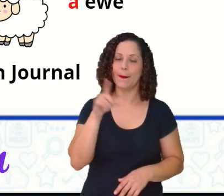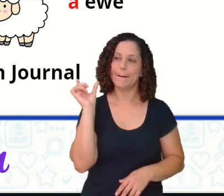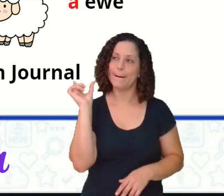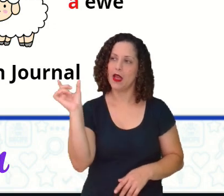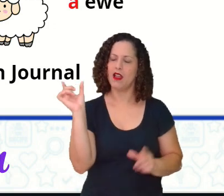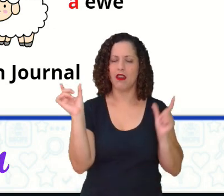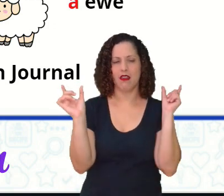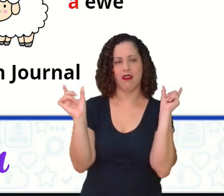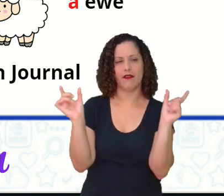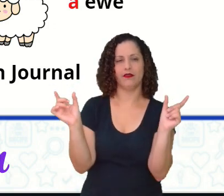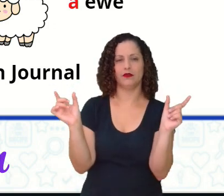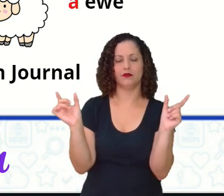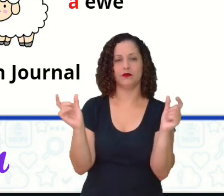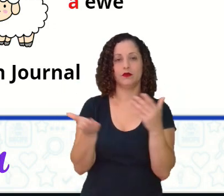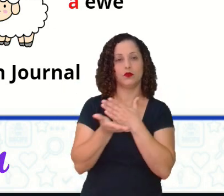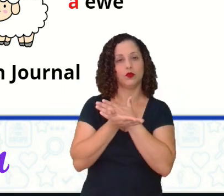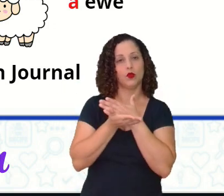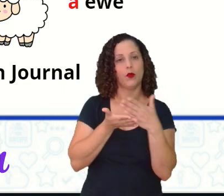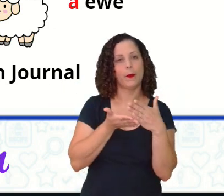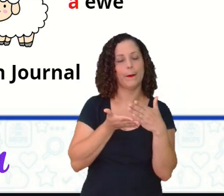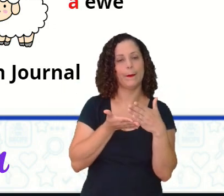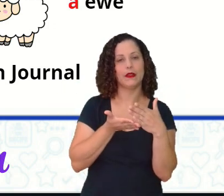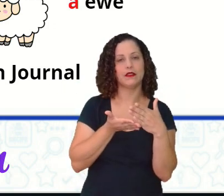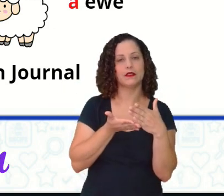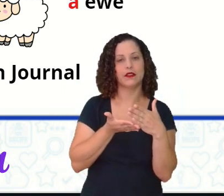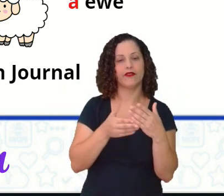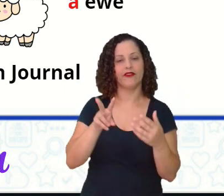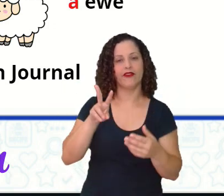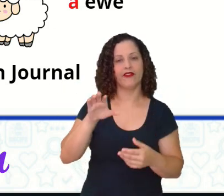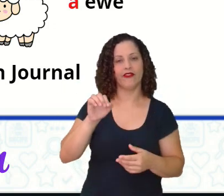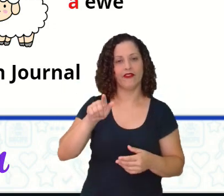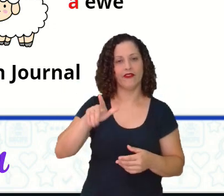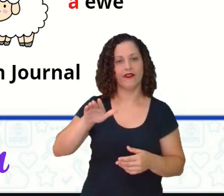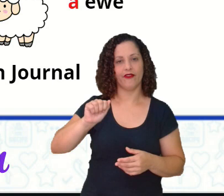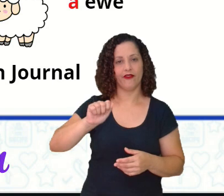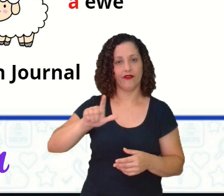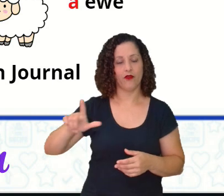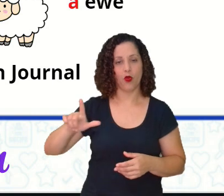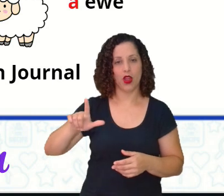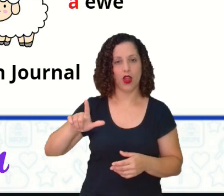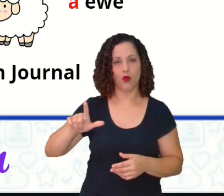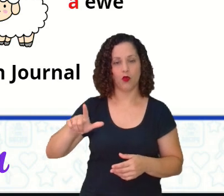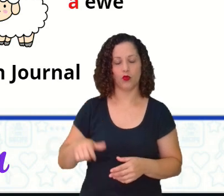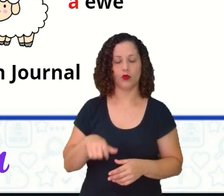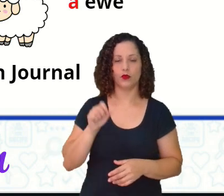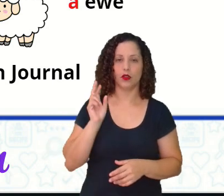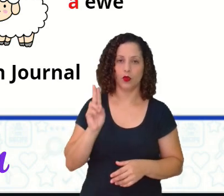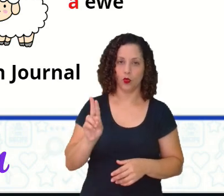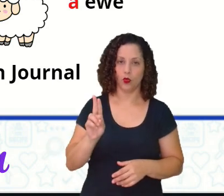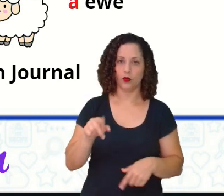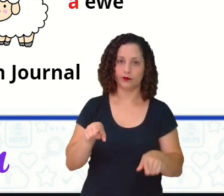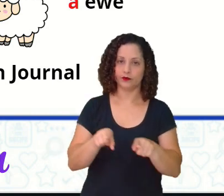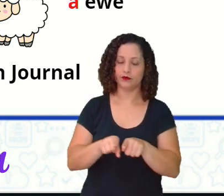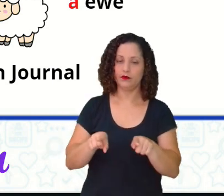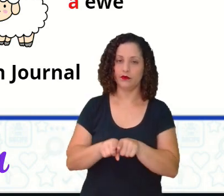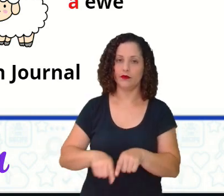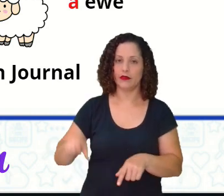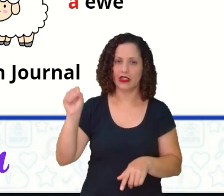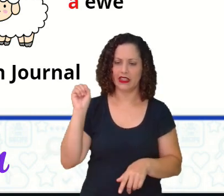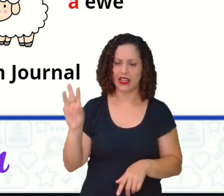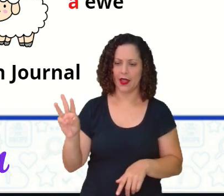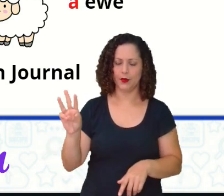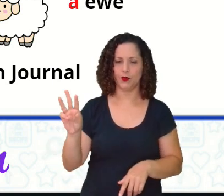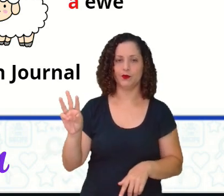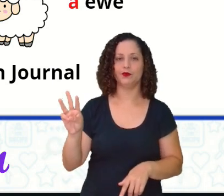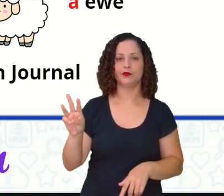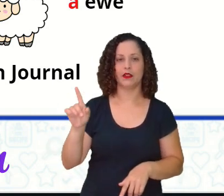inglês que geralmente iniciam pelas vogais U, EW e EU, tem som